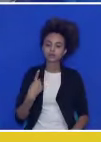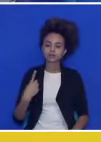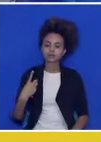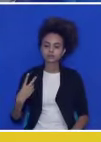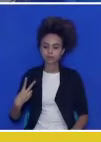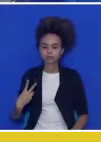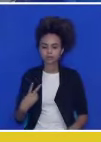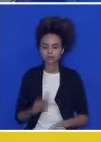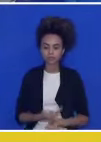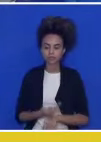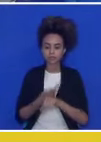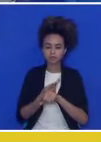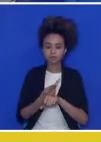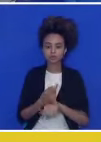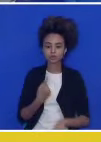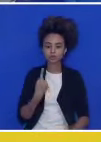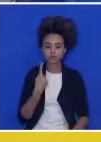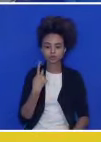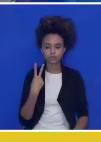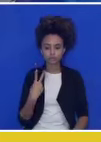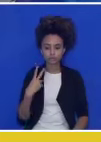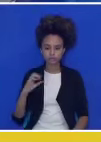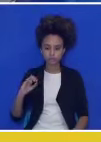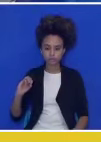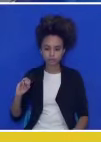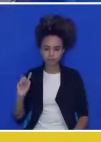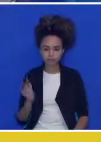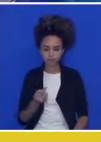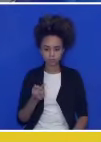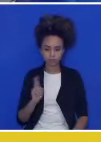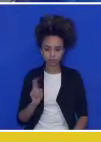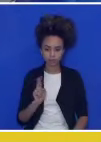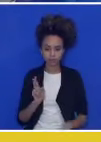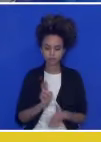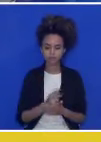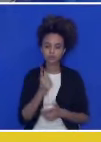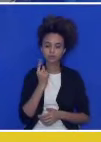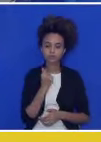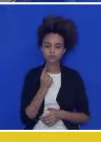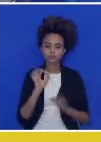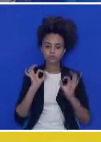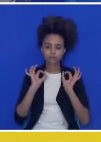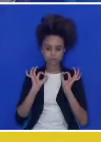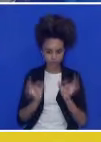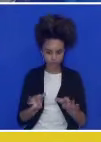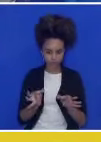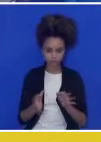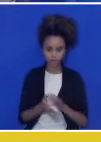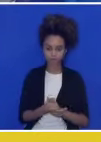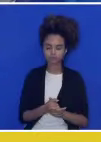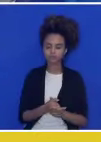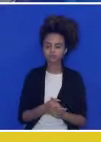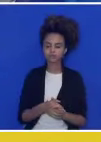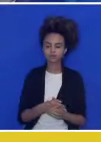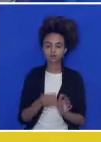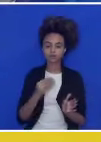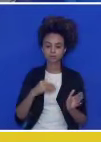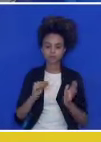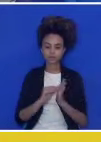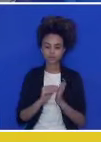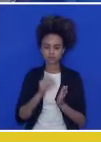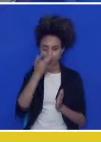prêmio estimado em 200 mil reais. O valor exato de premiação será divulgado após um rateio entre as apostas vencedoras